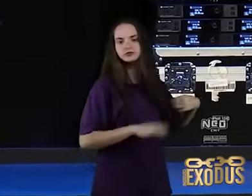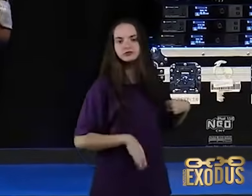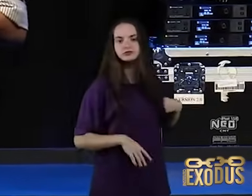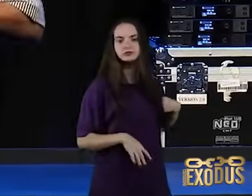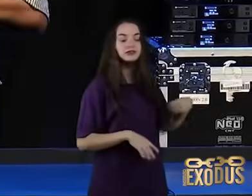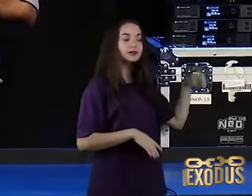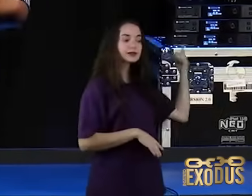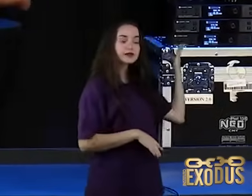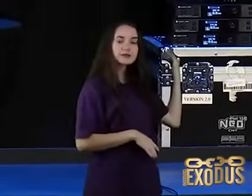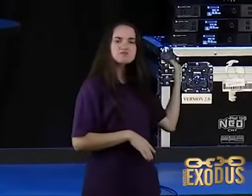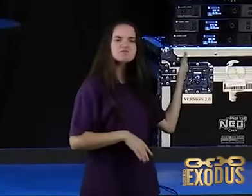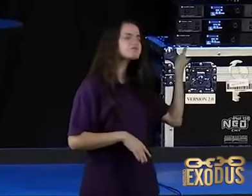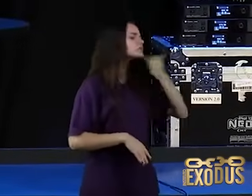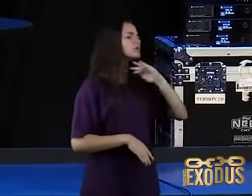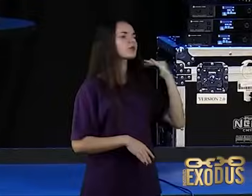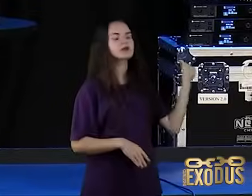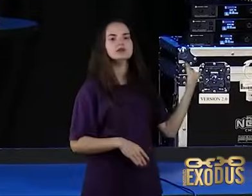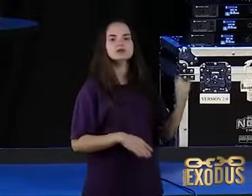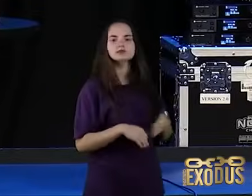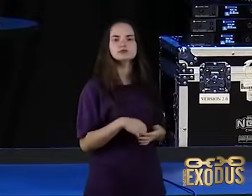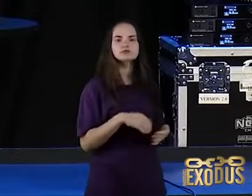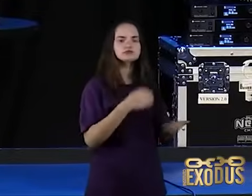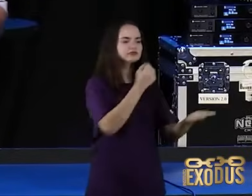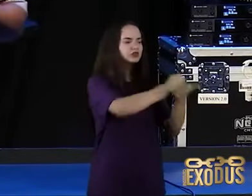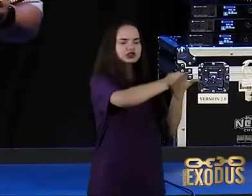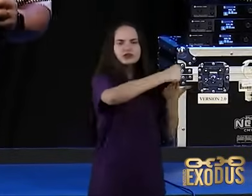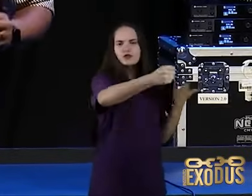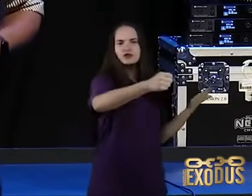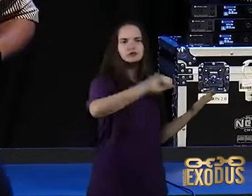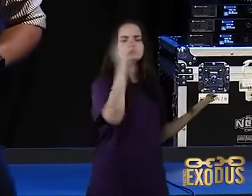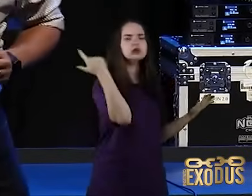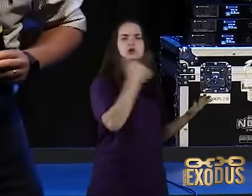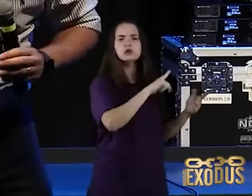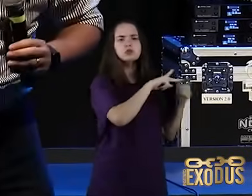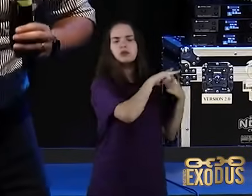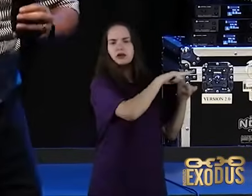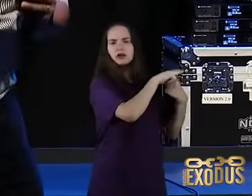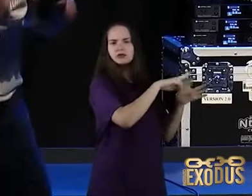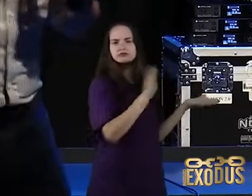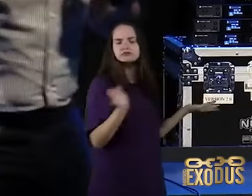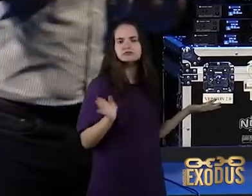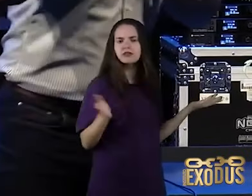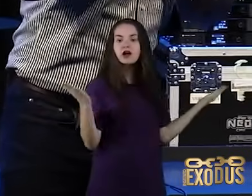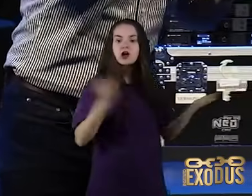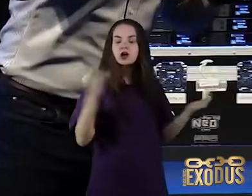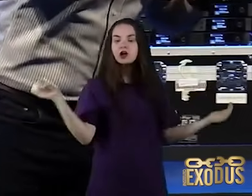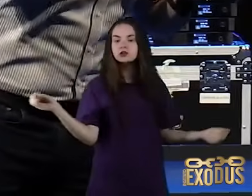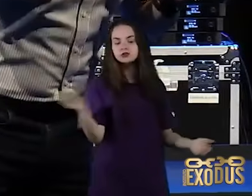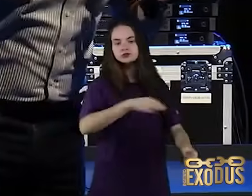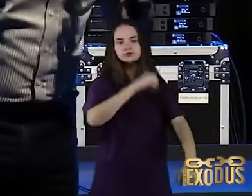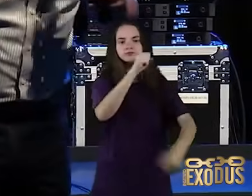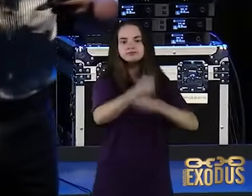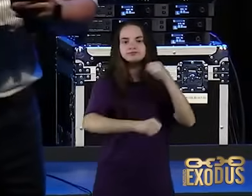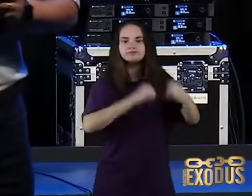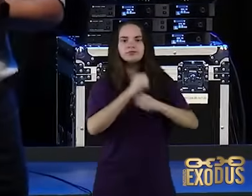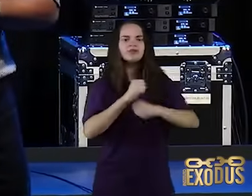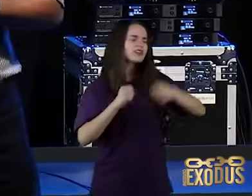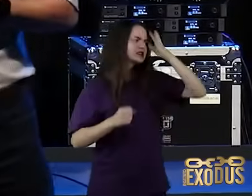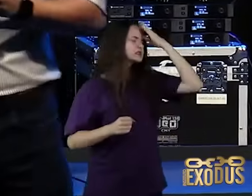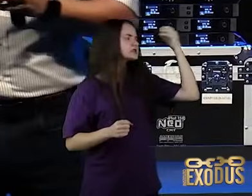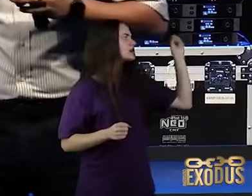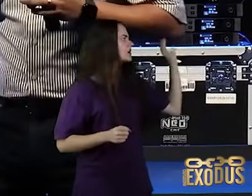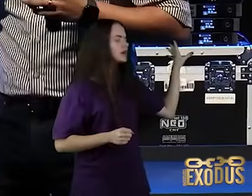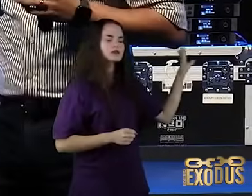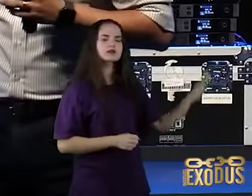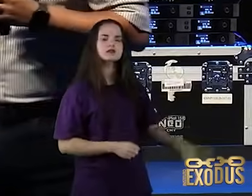morreu não tem mais como resolver 2023 agora é o ano novo esqueçam o que se foi Olha que